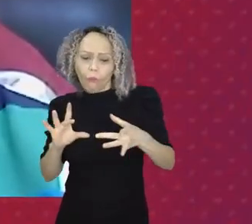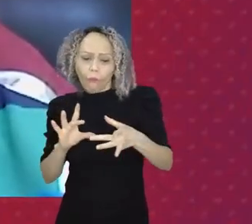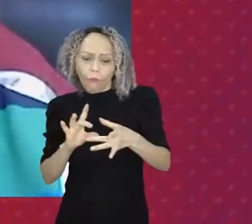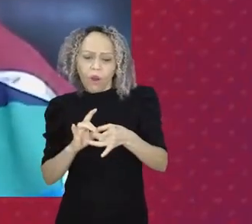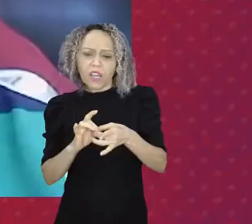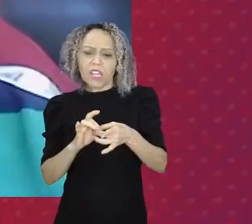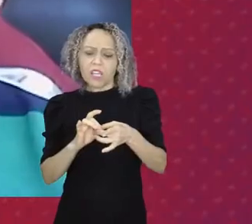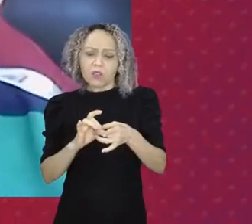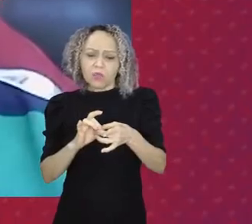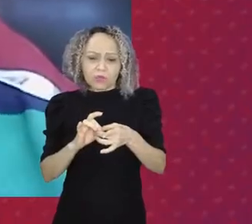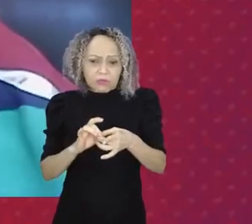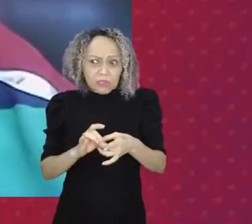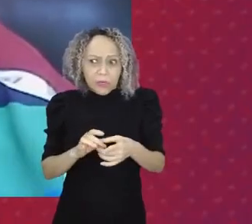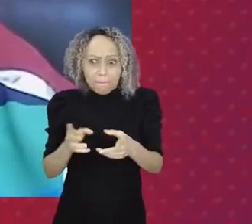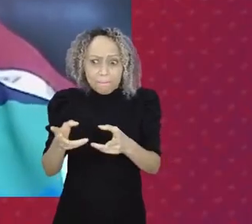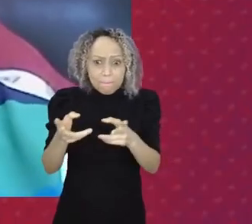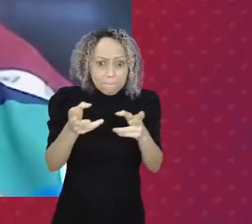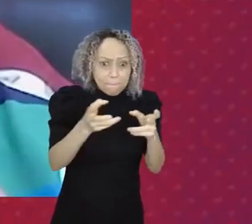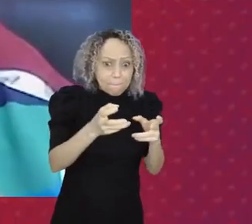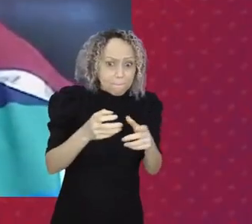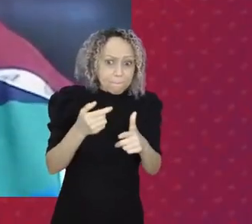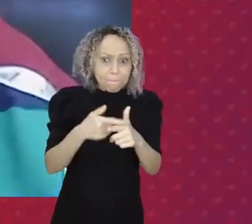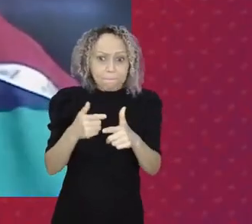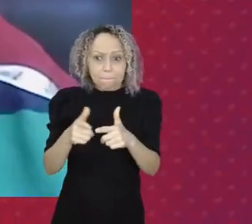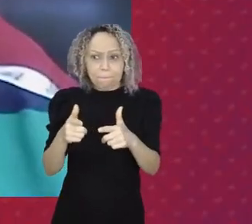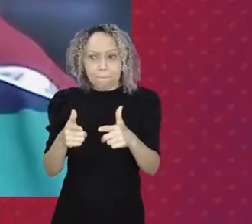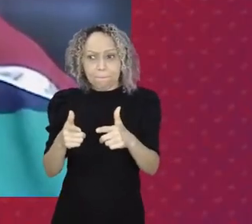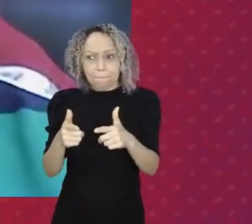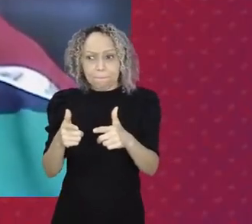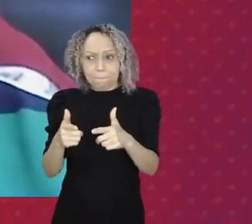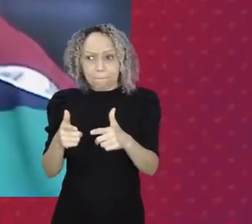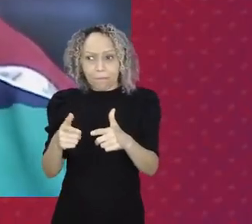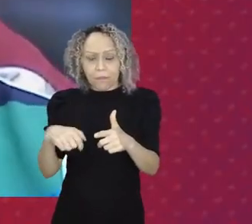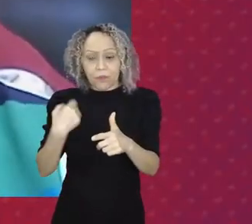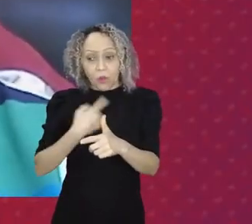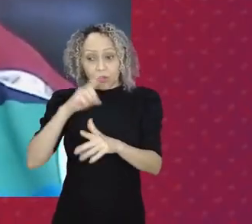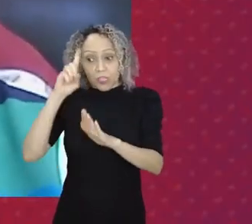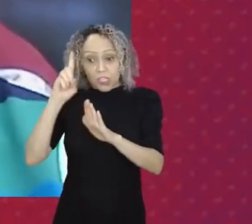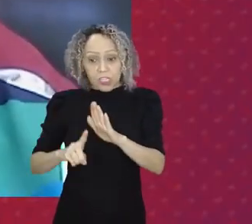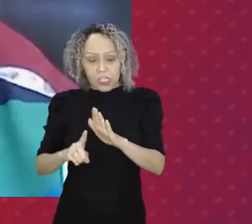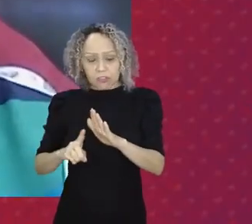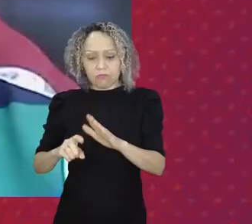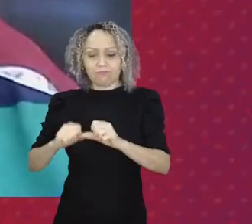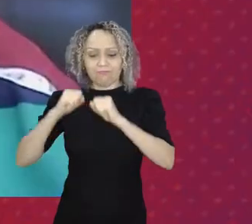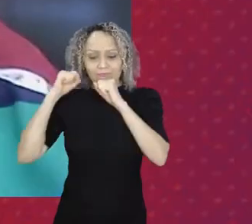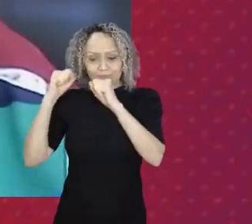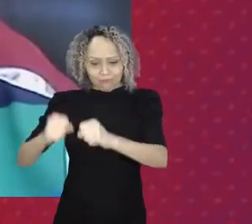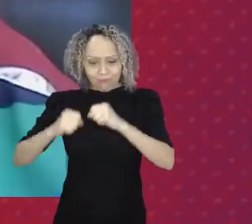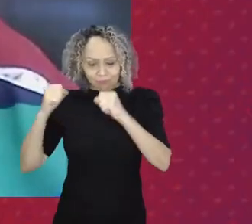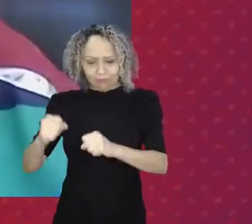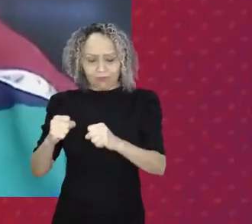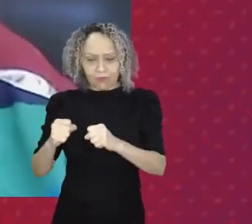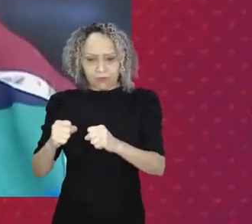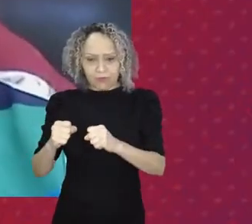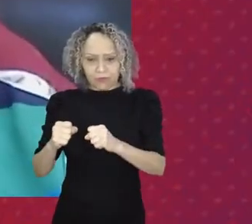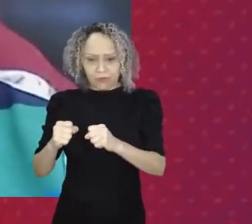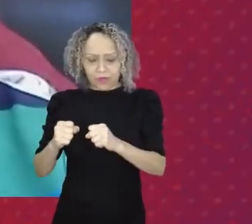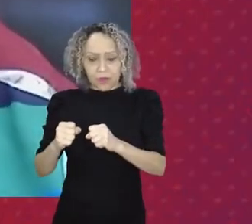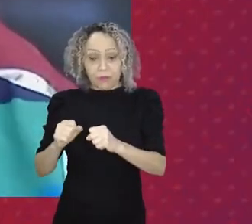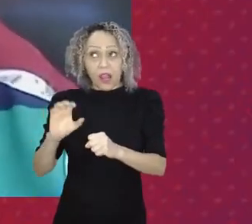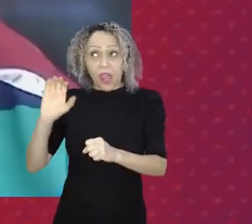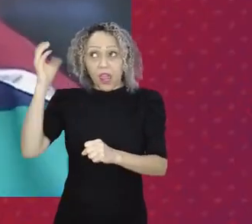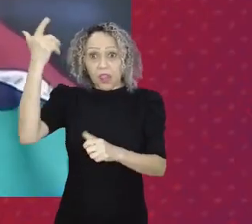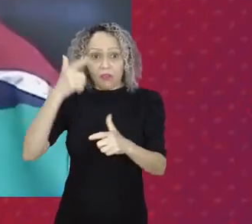de enxergar os problemas, direito da gente se movimentar, organizar para suprir esses